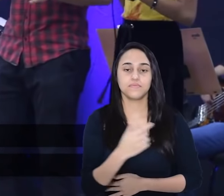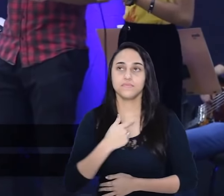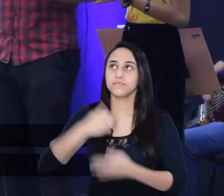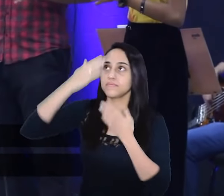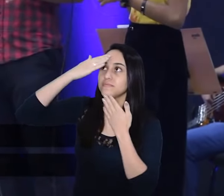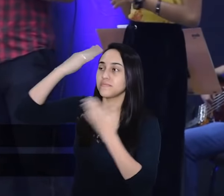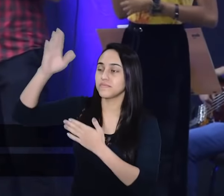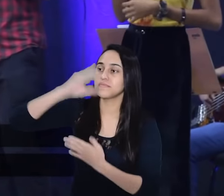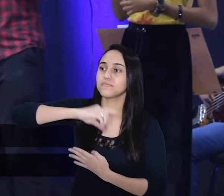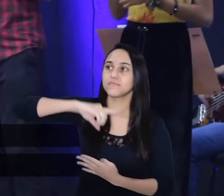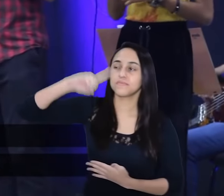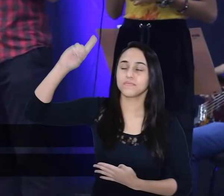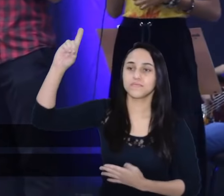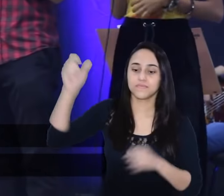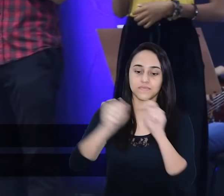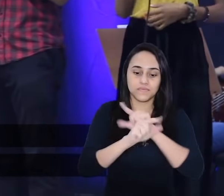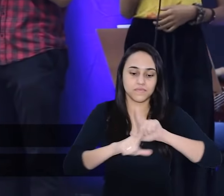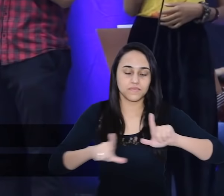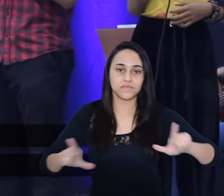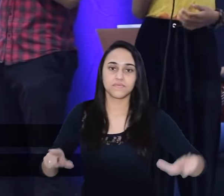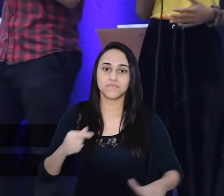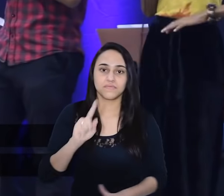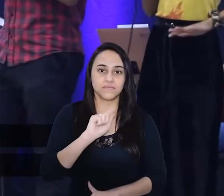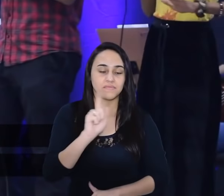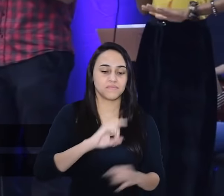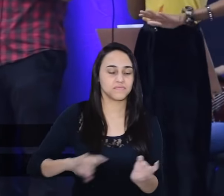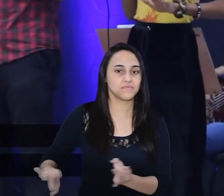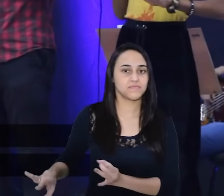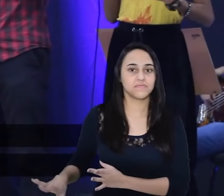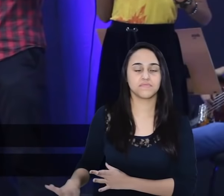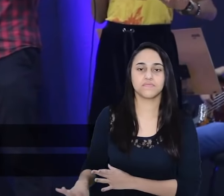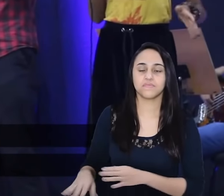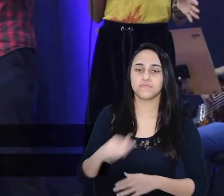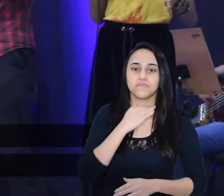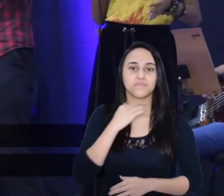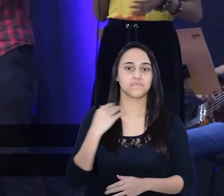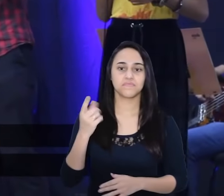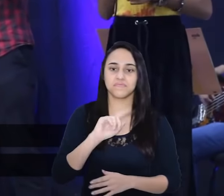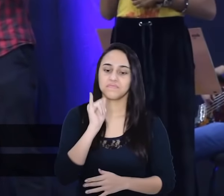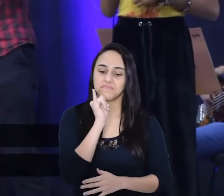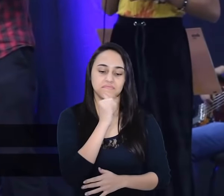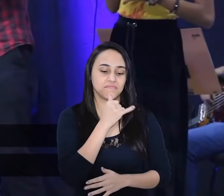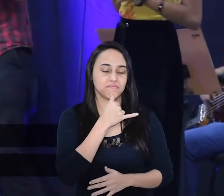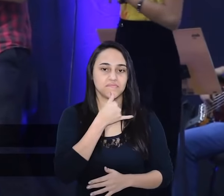Eu te agradeço, Deus, que num deserto não me deixou morrer.